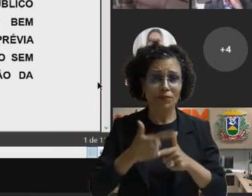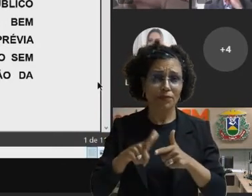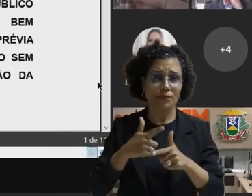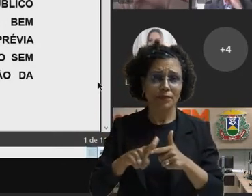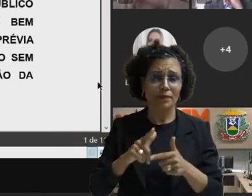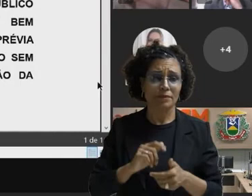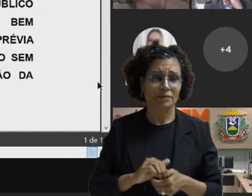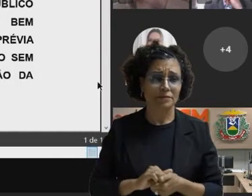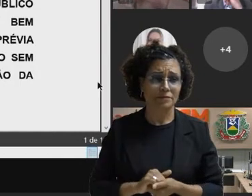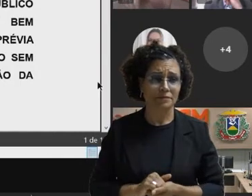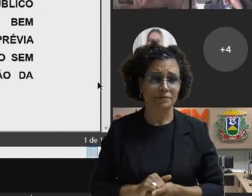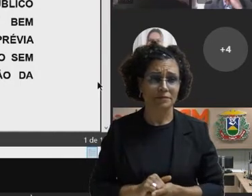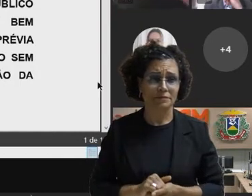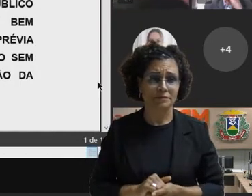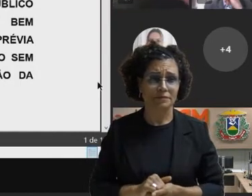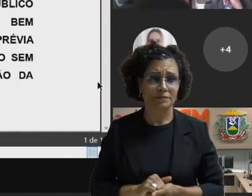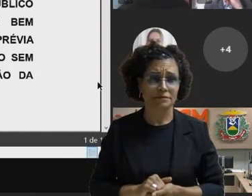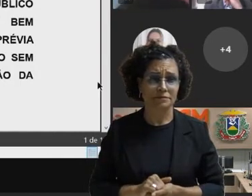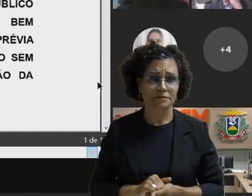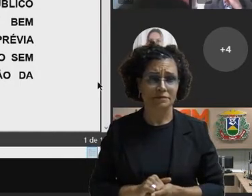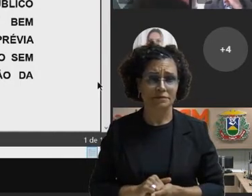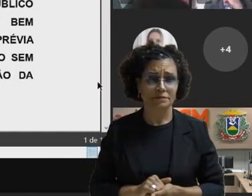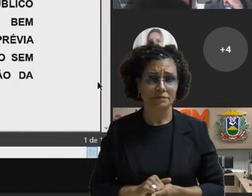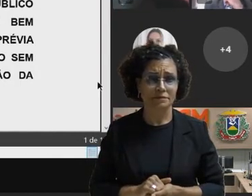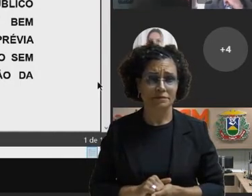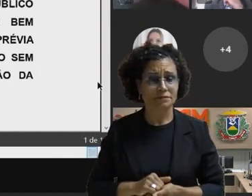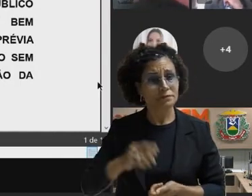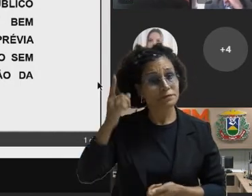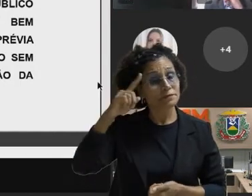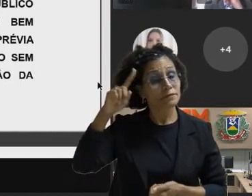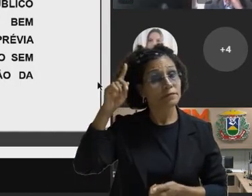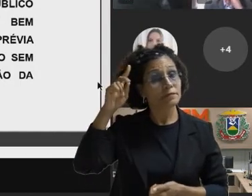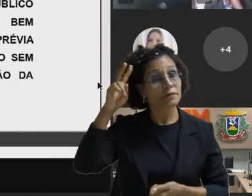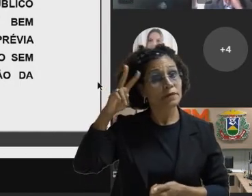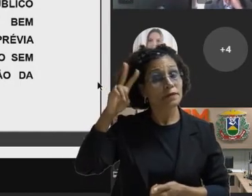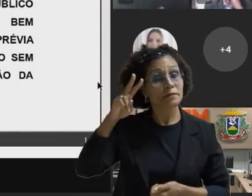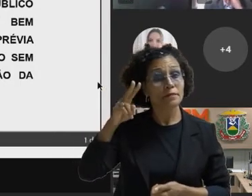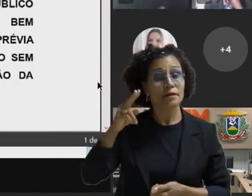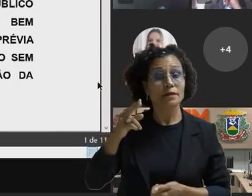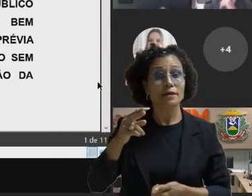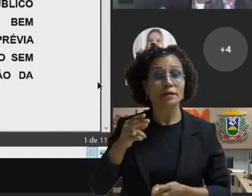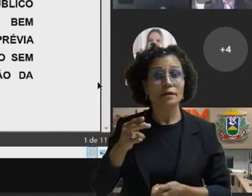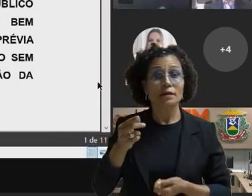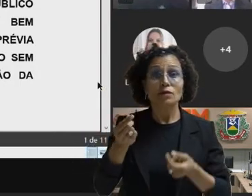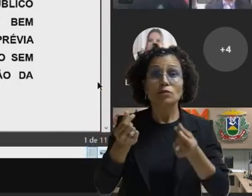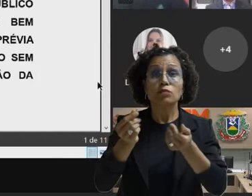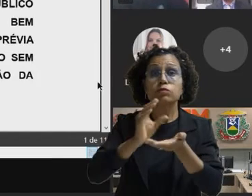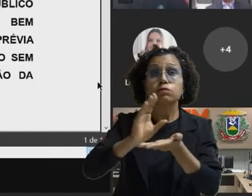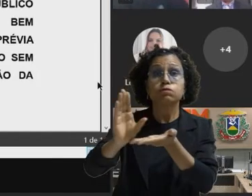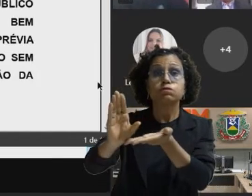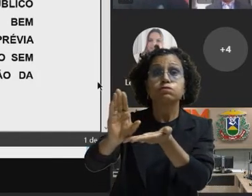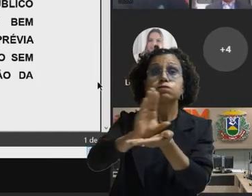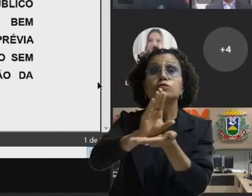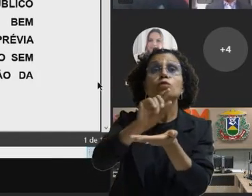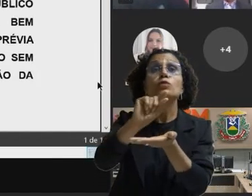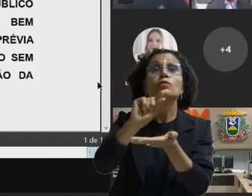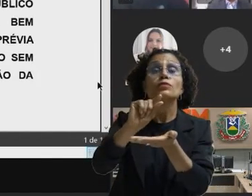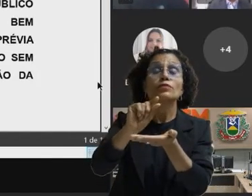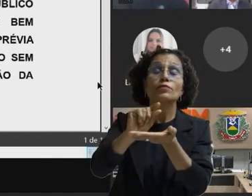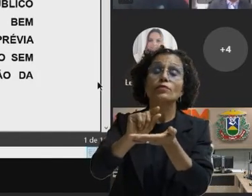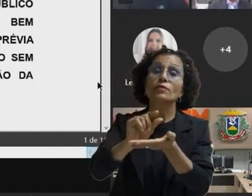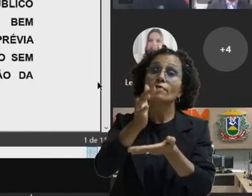oportunidade. E é bom lembrar que esses recursos são federais, na verdade não tem nada a ver. Na verdade, eles pagariam de qualquer